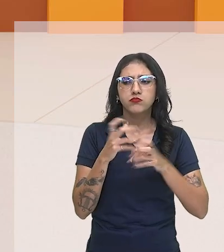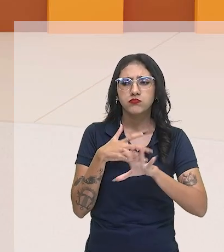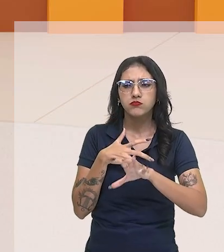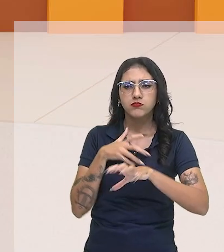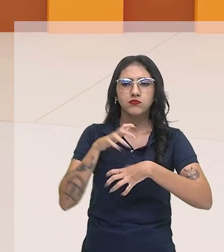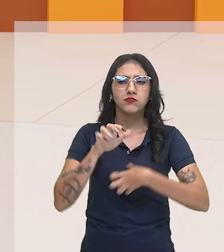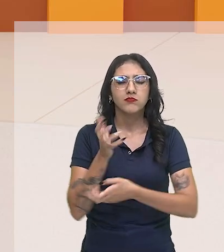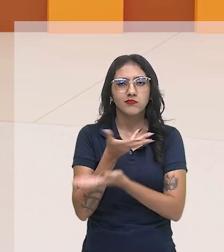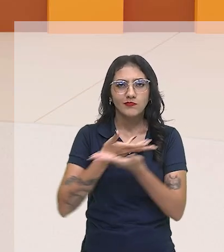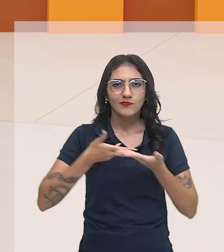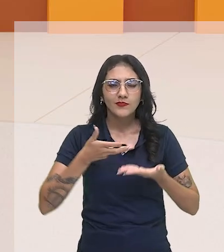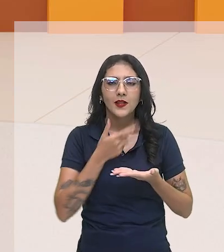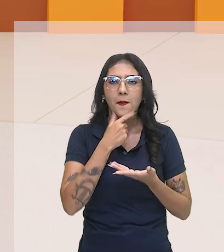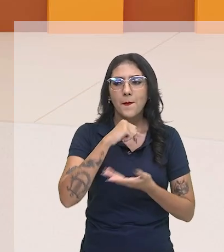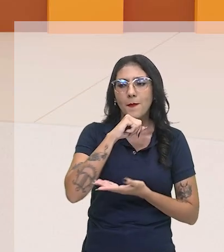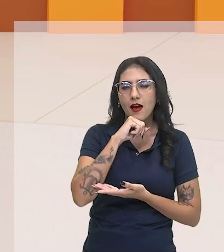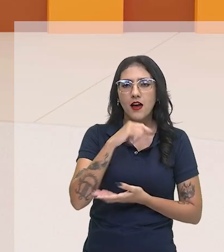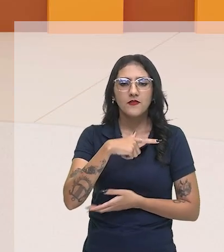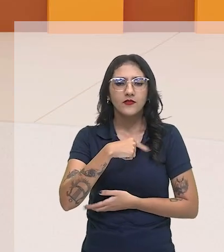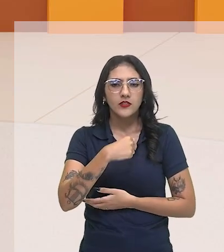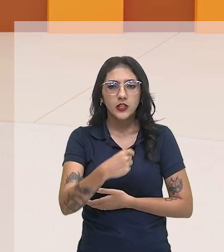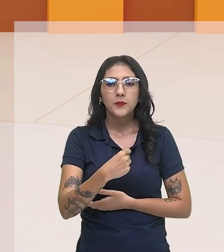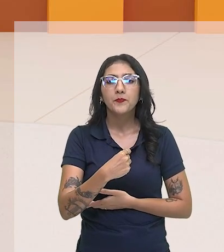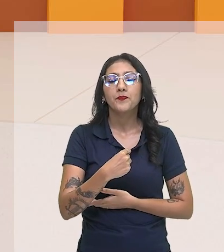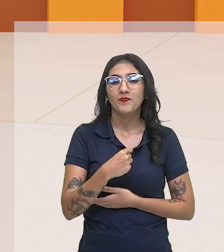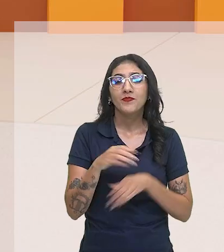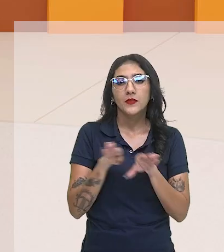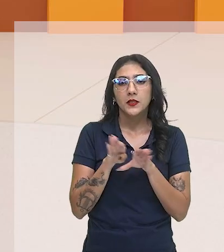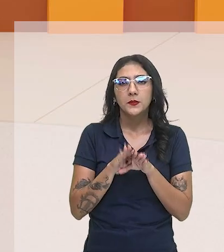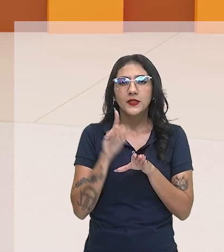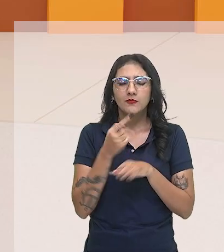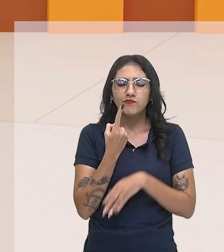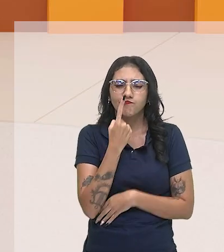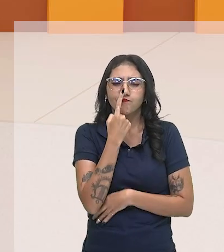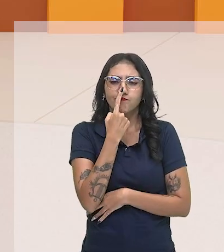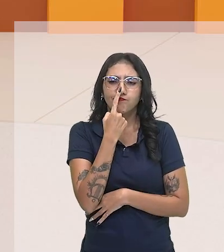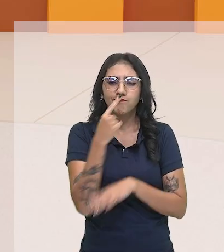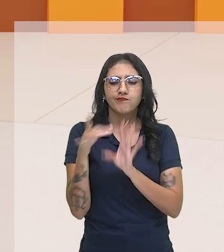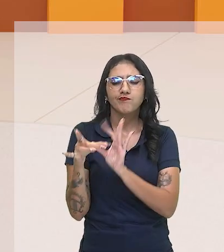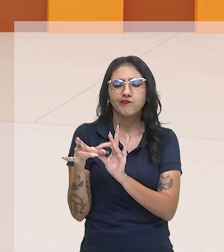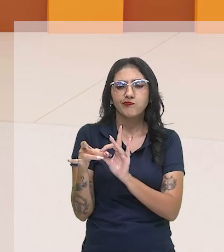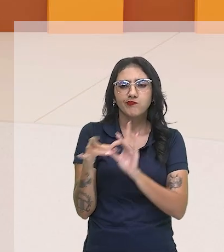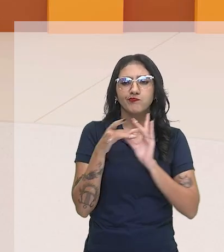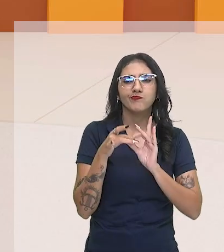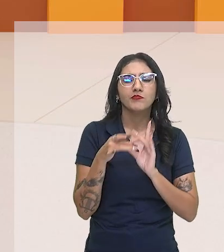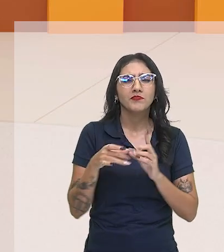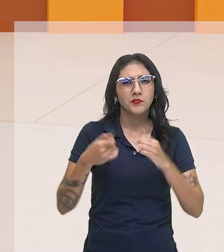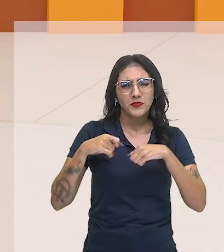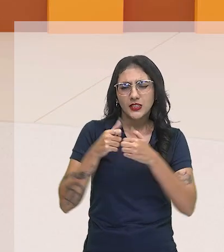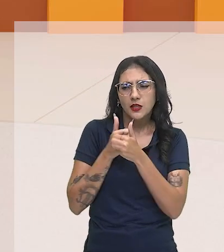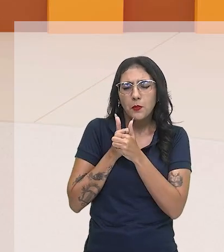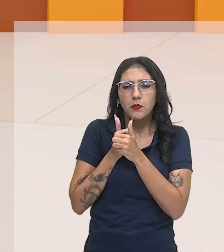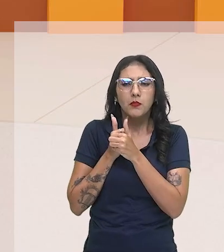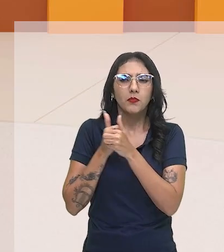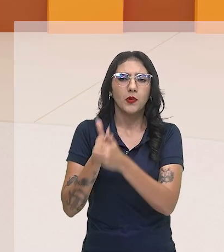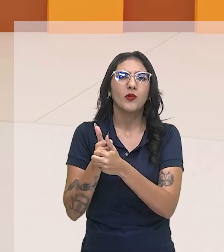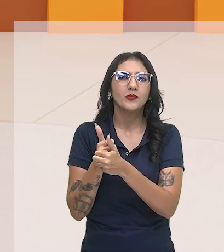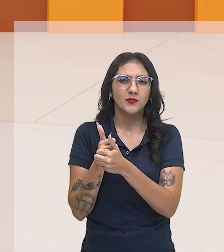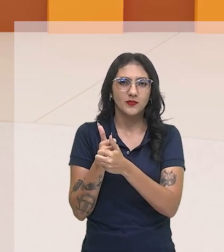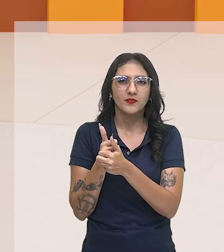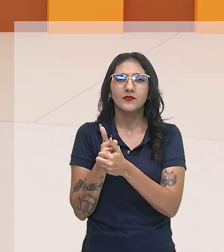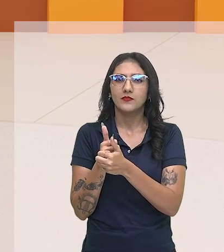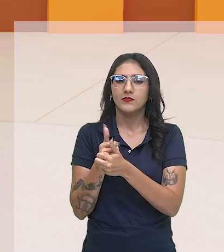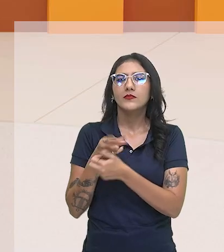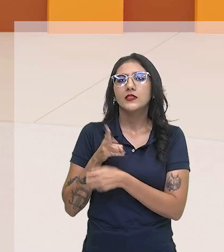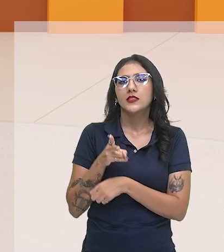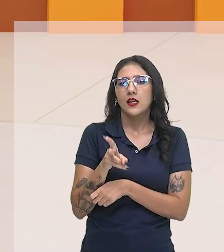entre pais e filhos e está intimamente ligado às etapas de dependência absoluta e dependência relativa,